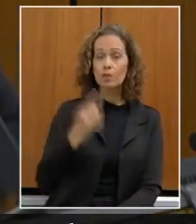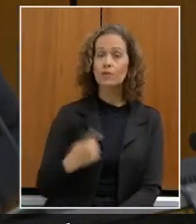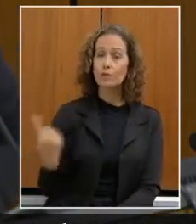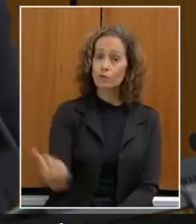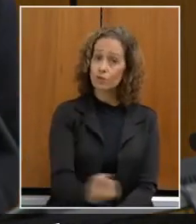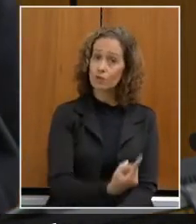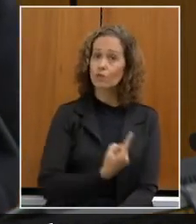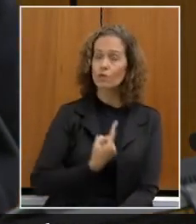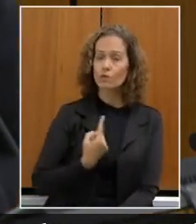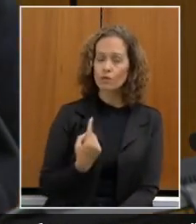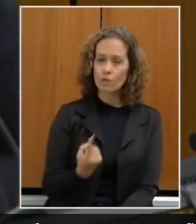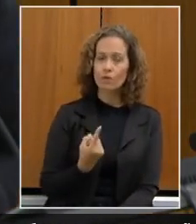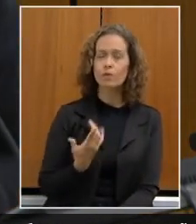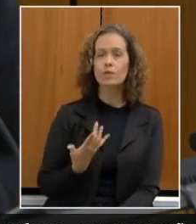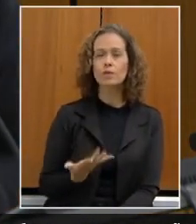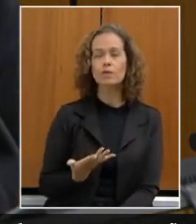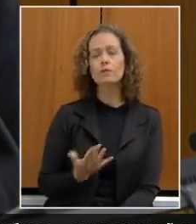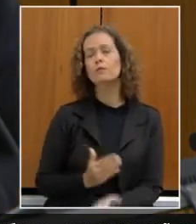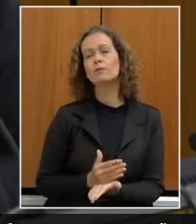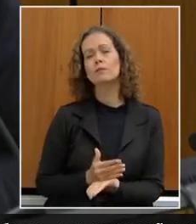passe a